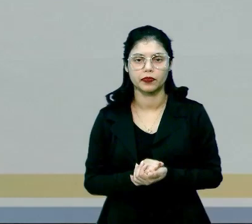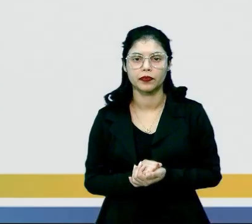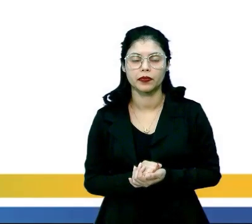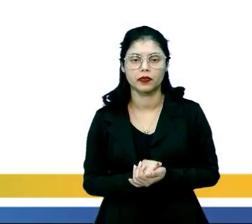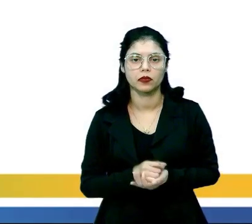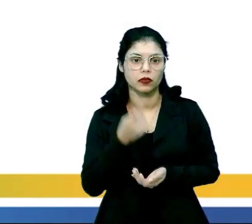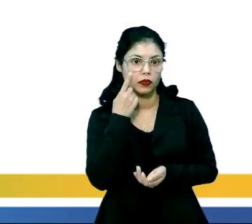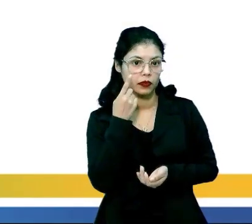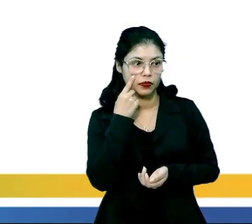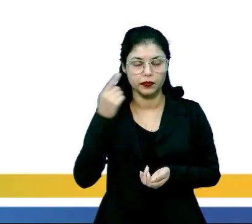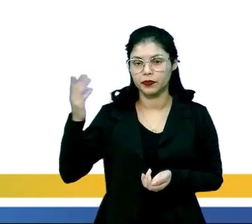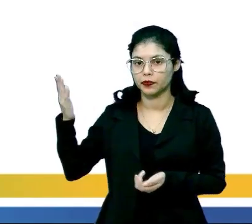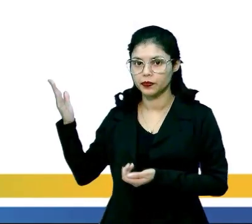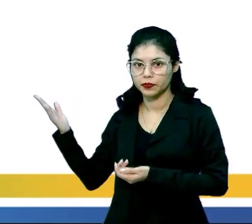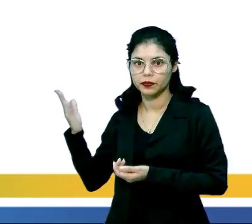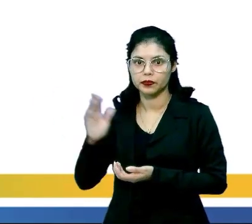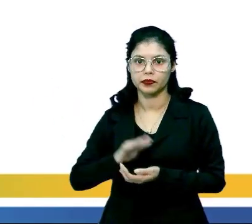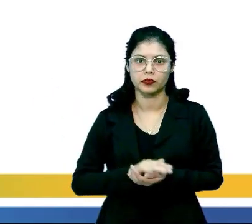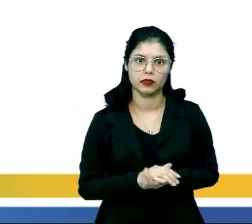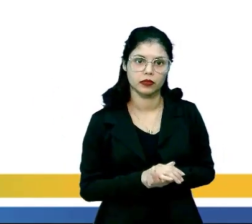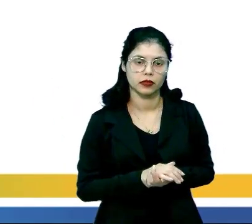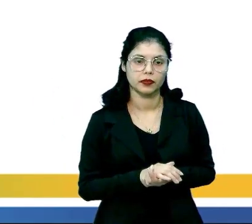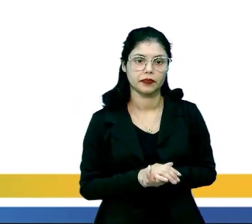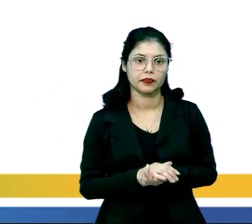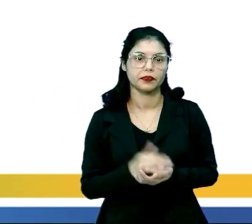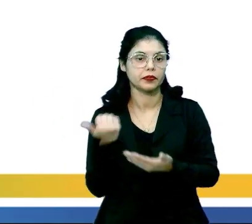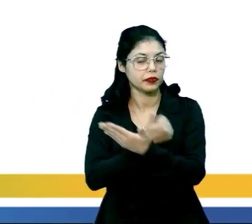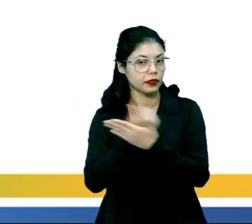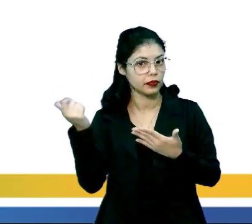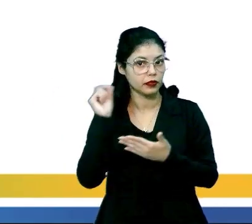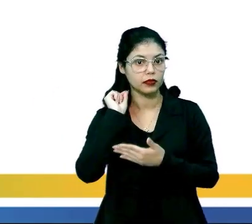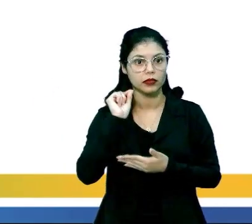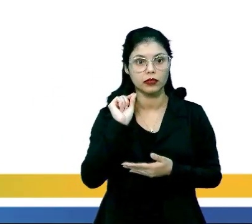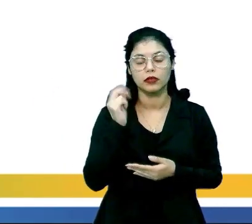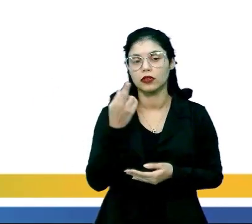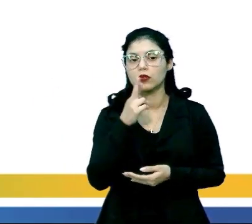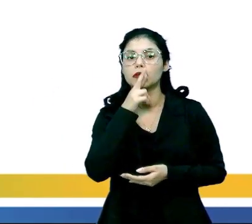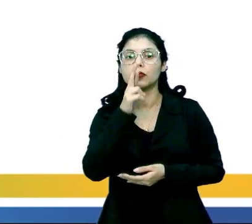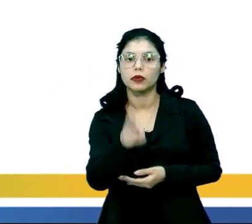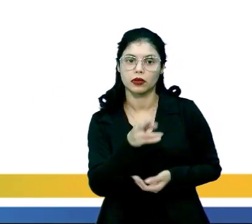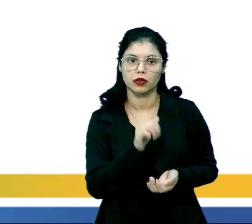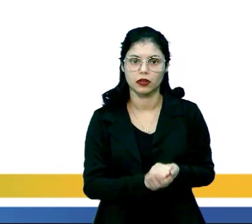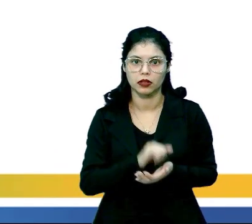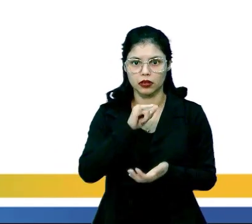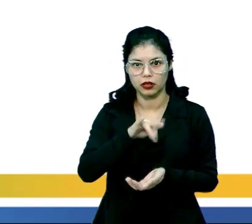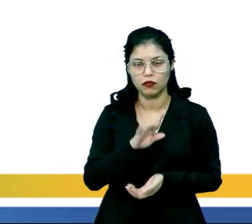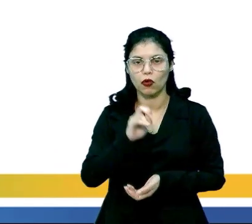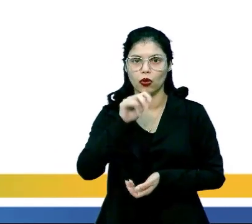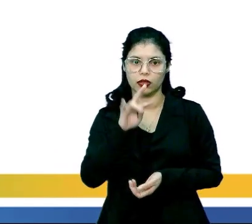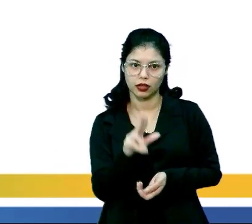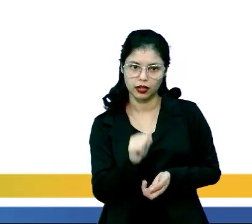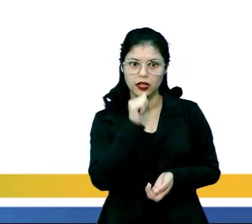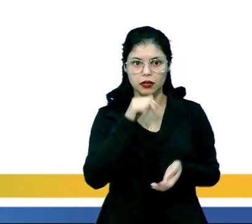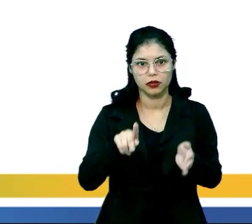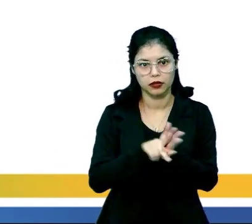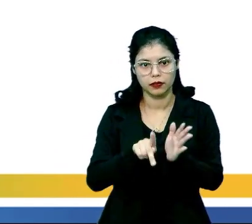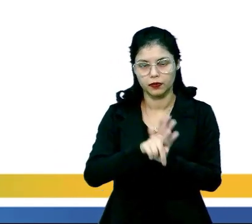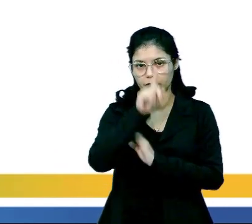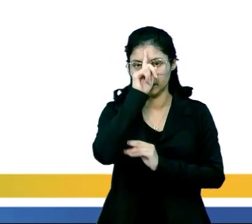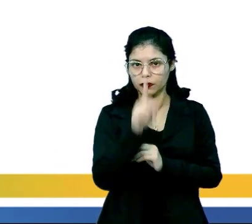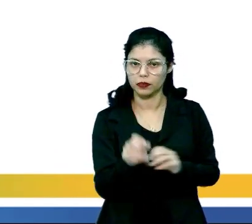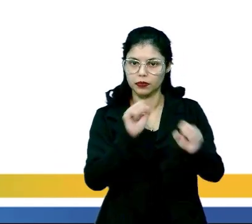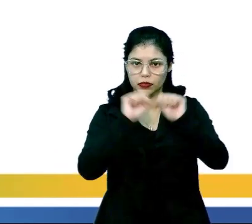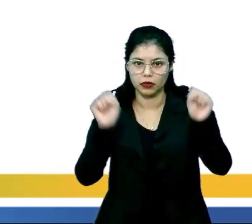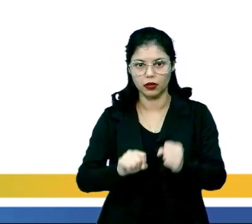né? Olha só como é que funciona. Os atos reflexos são respostas involuntárias comandadas